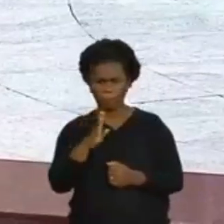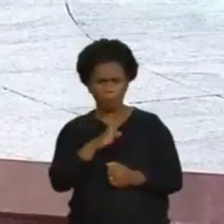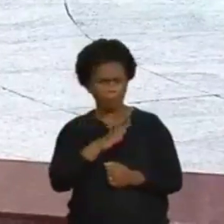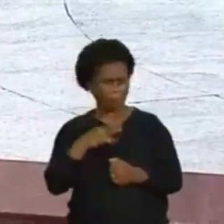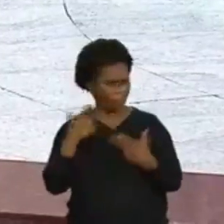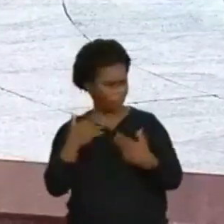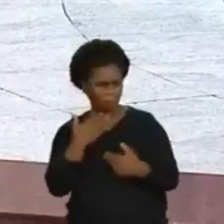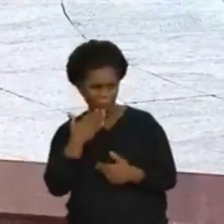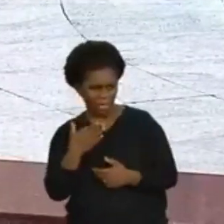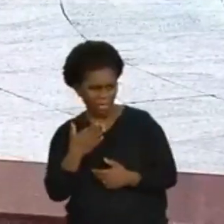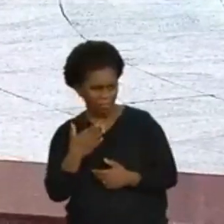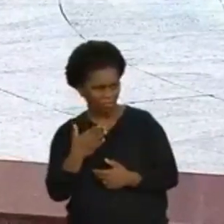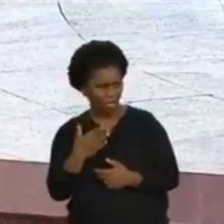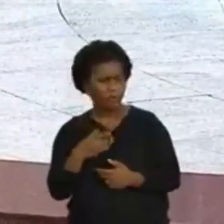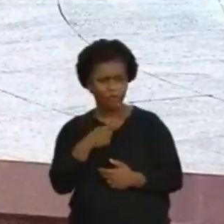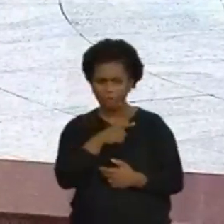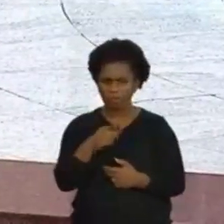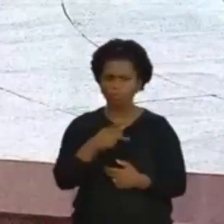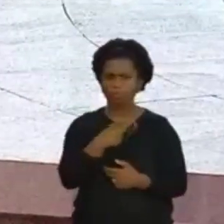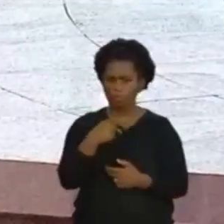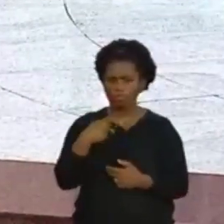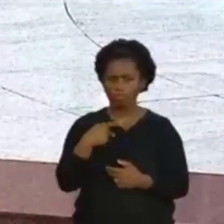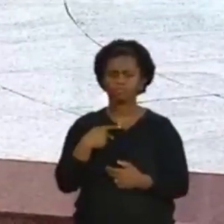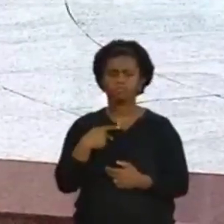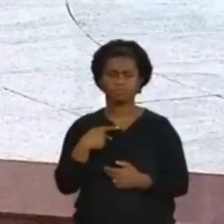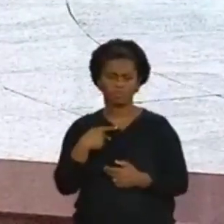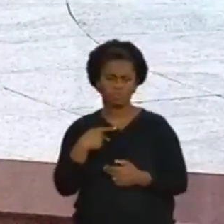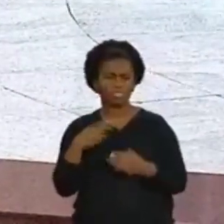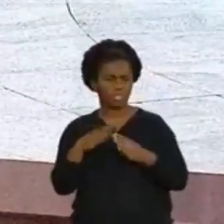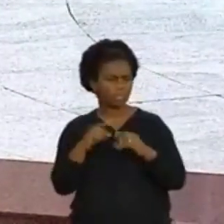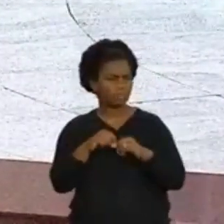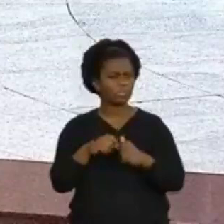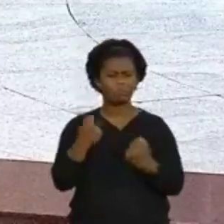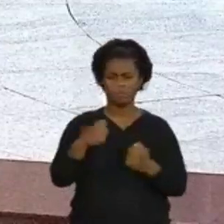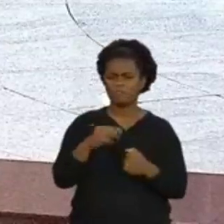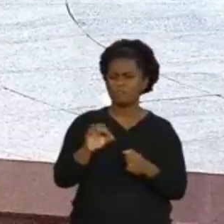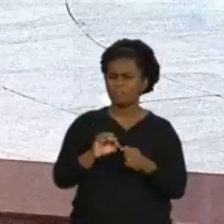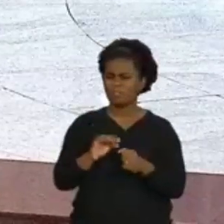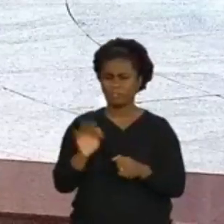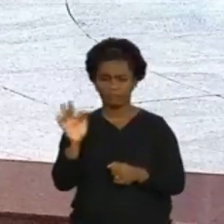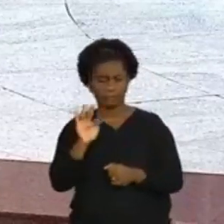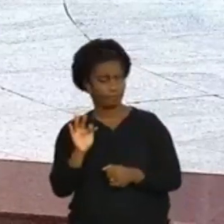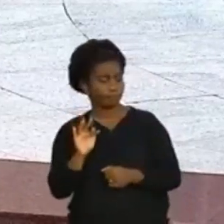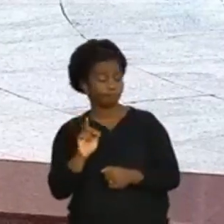sem falar uma palavrinha errada. Às vezes a gente dá cada batatada.